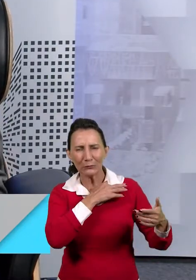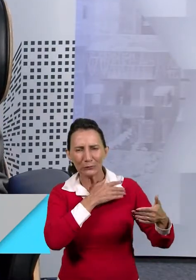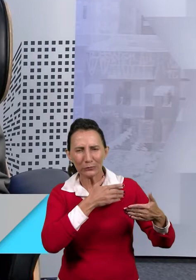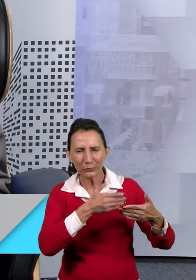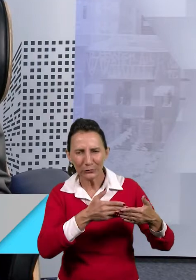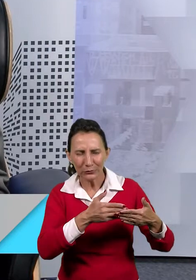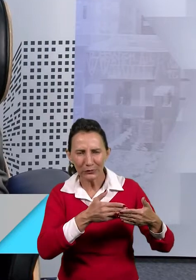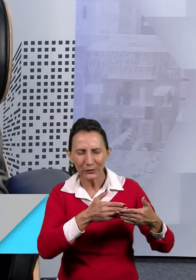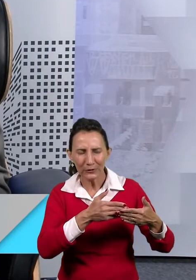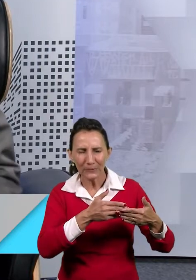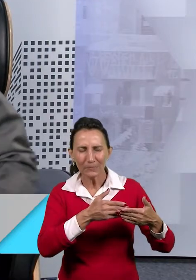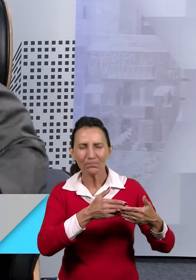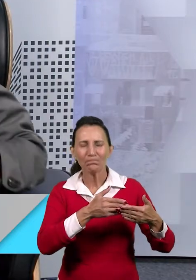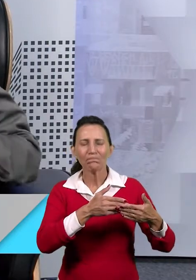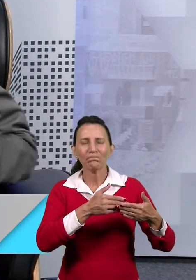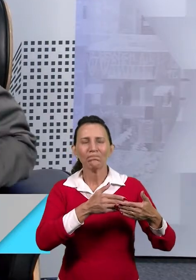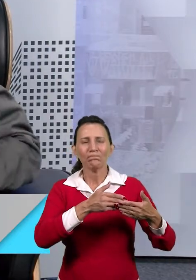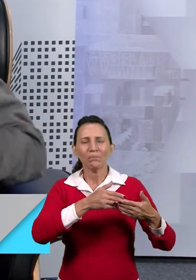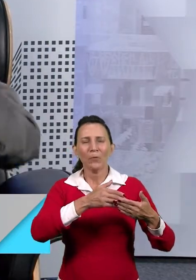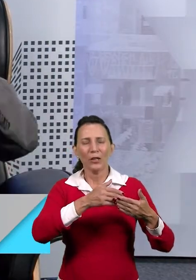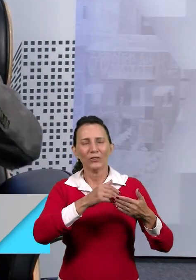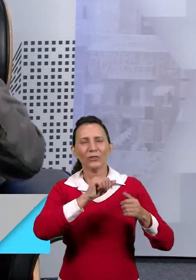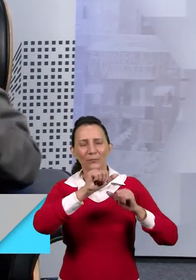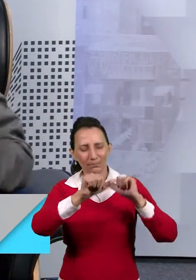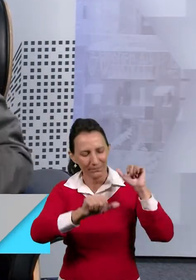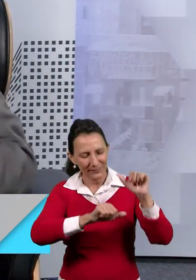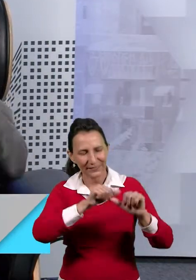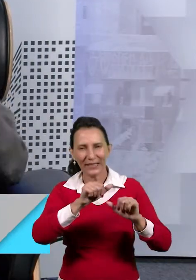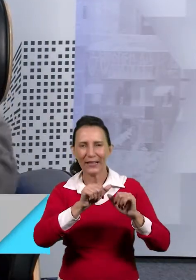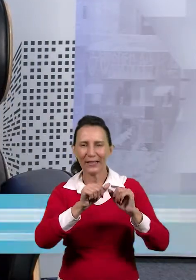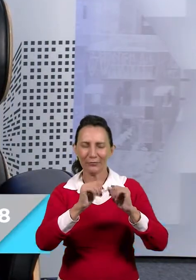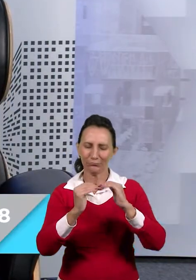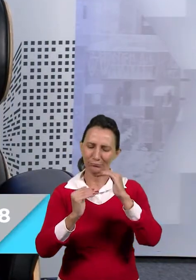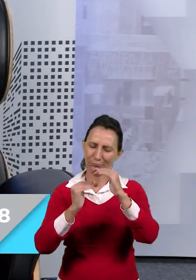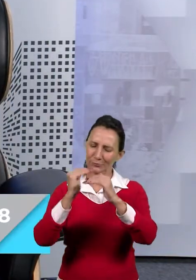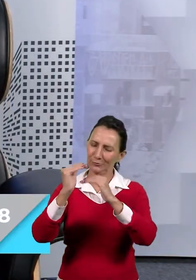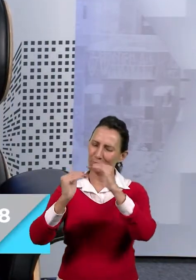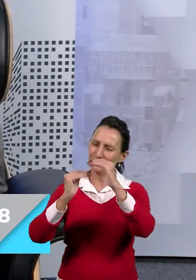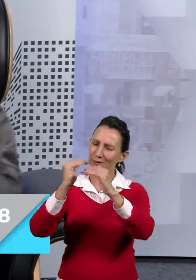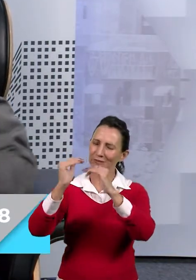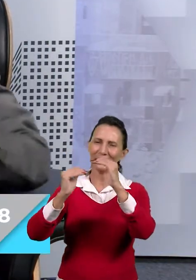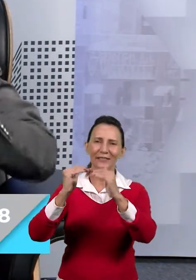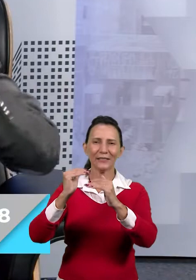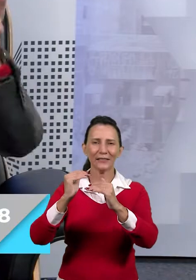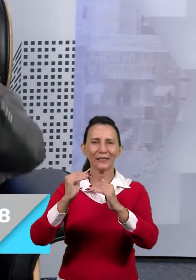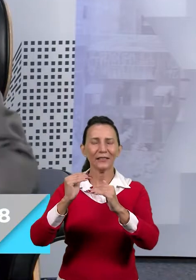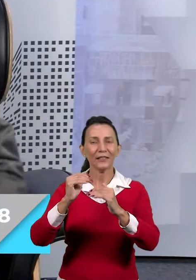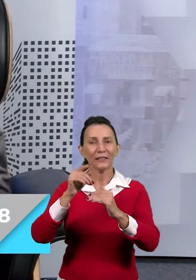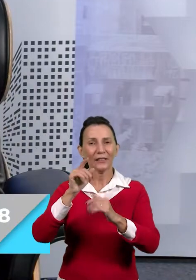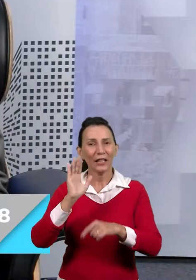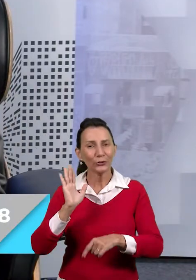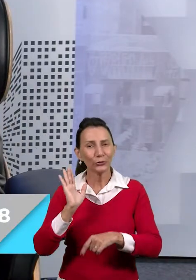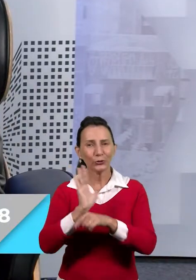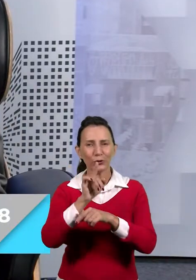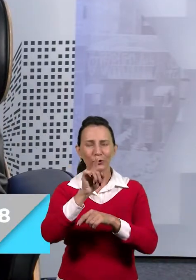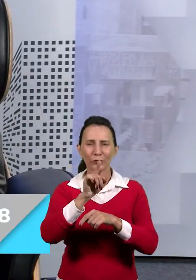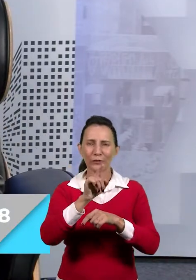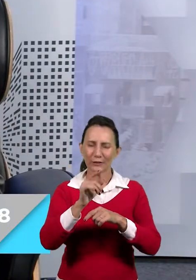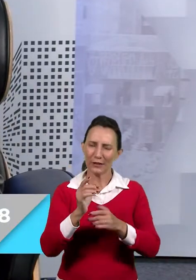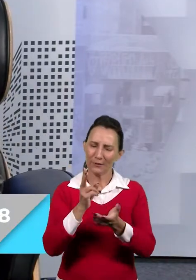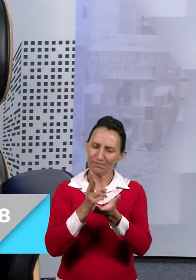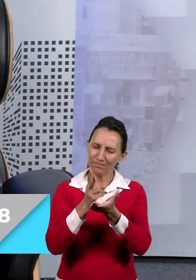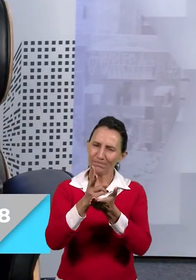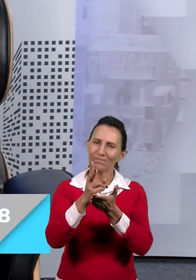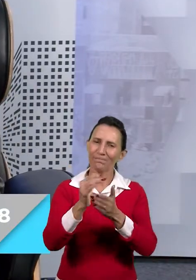em degraus, para que você possa ter uma mola propulsora que te leve para cima, para